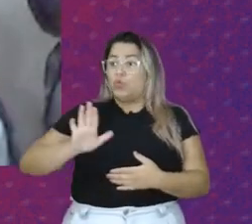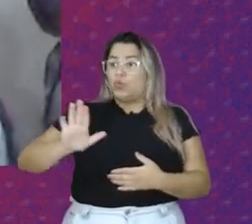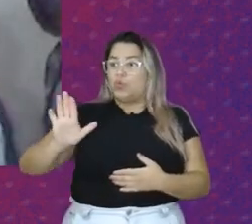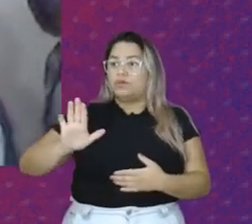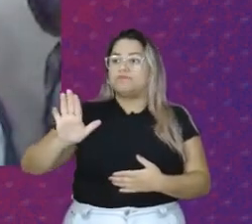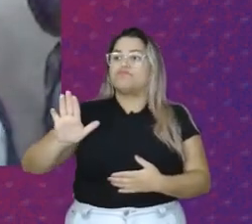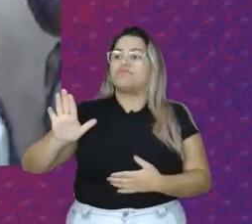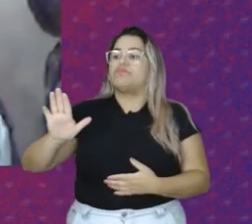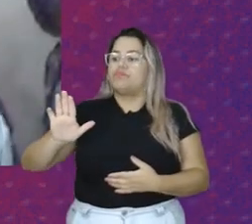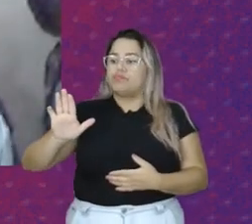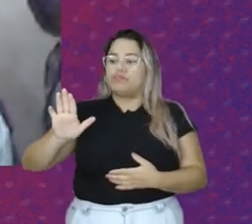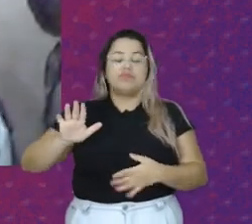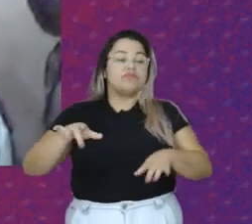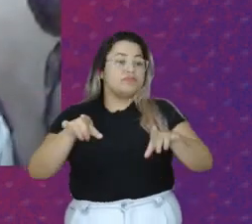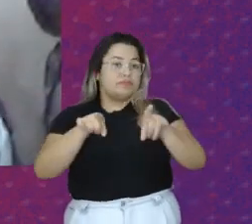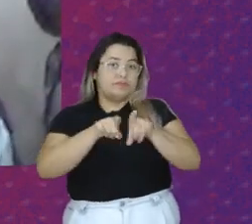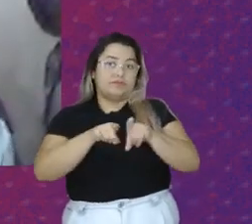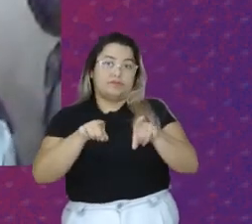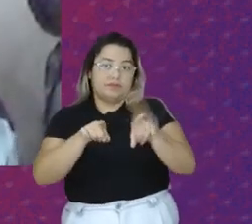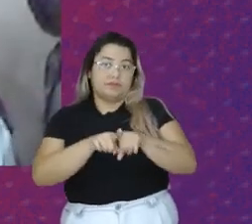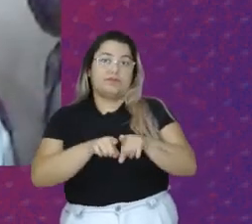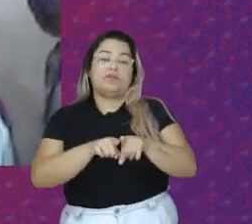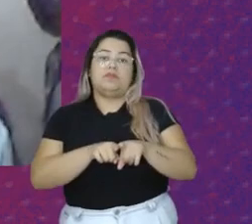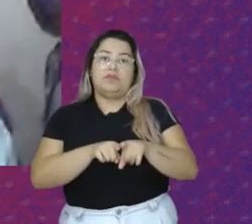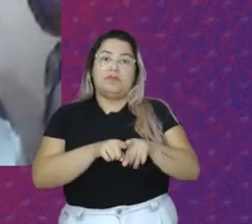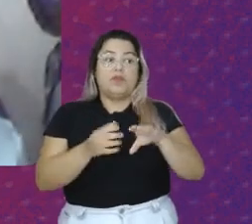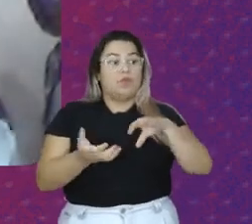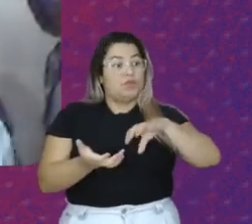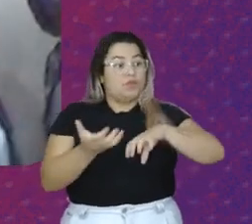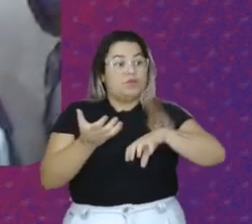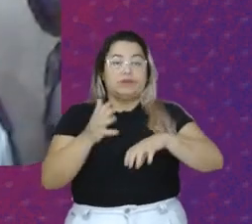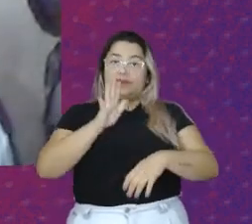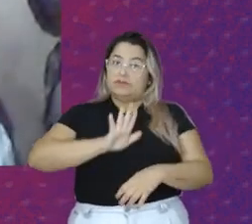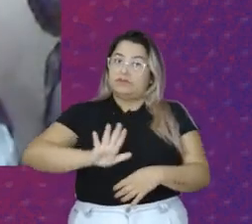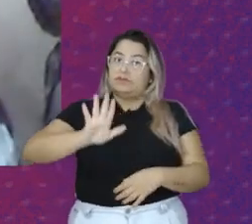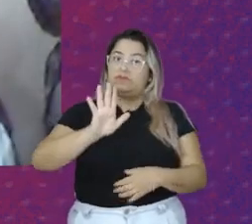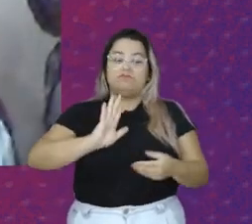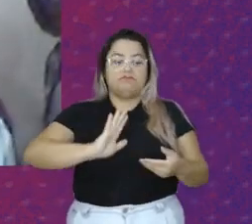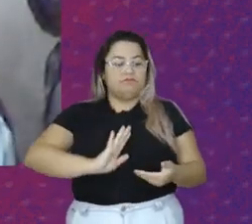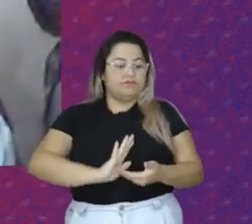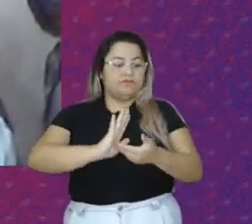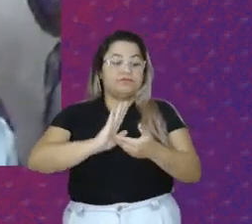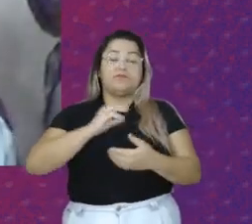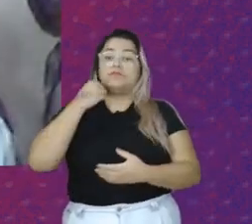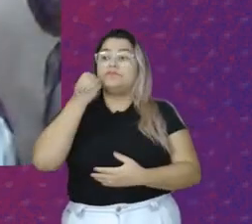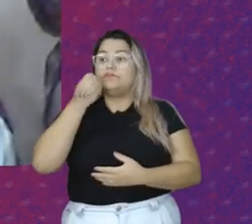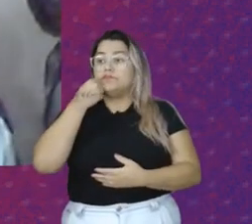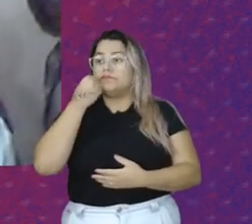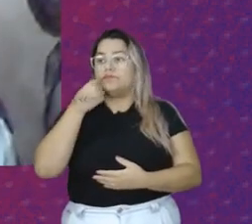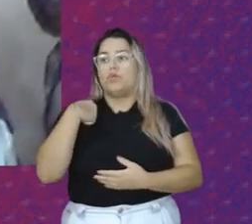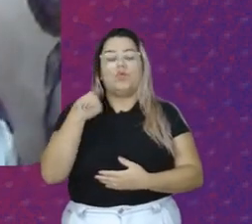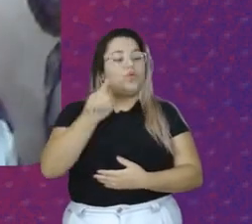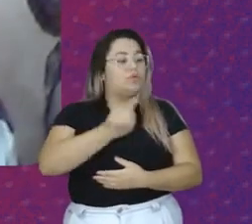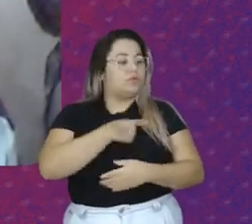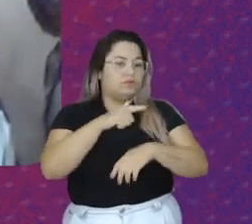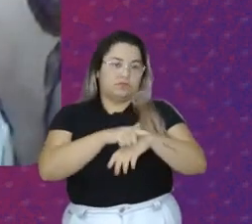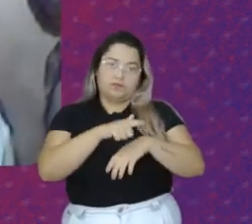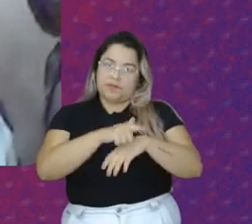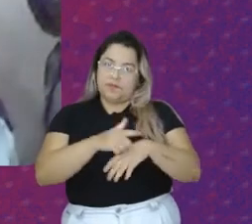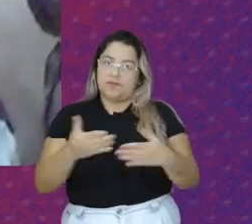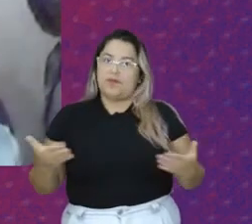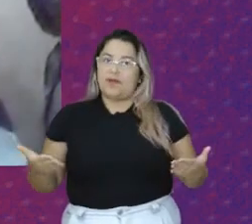a partir do Congresso Nacional, Câmara e Senado. Então, o nosso papel nesse